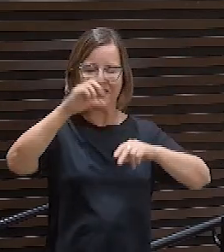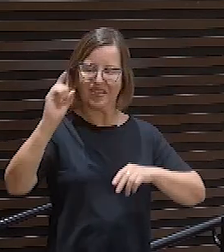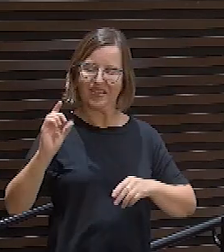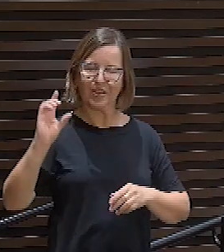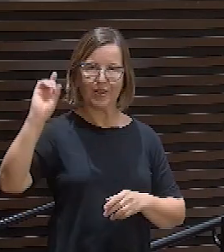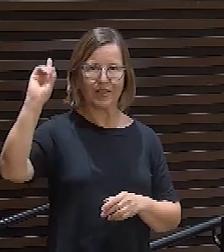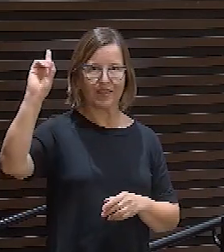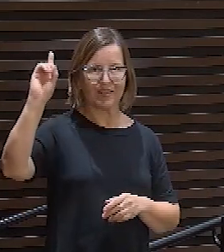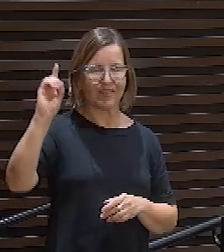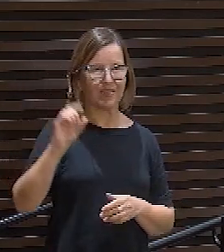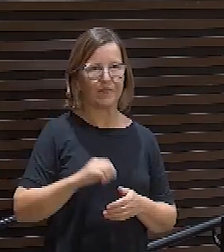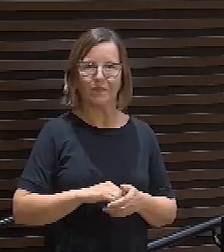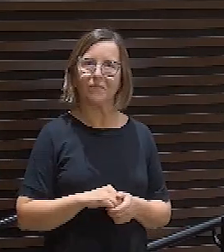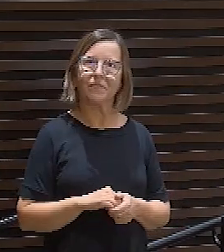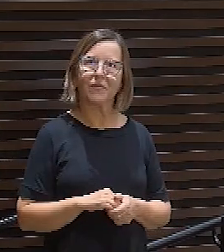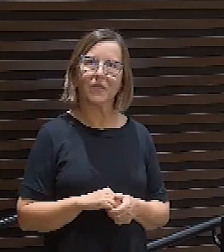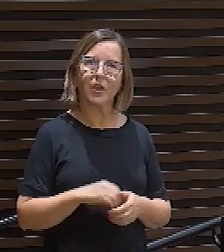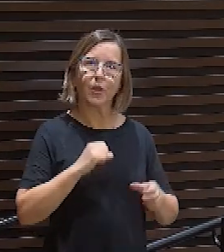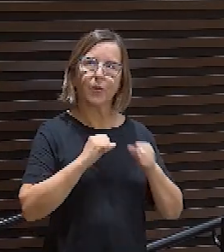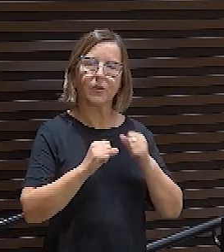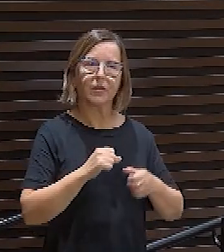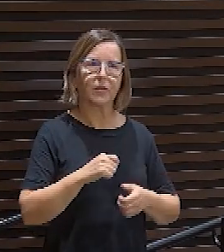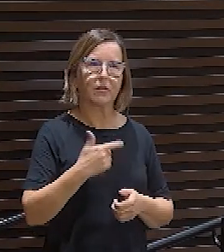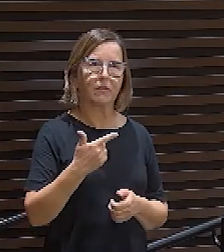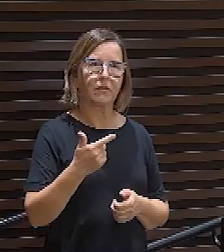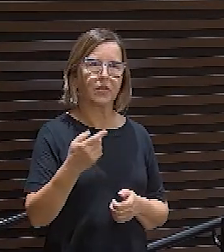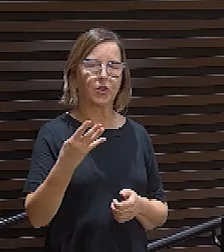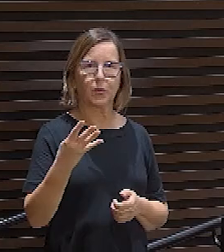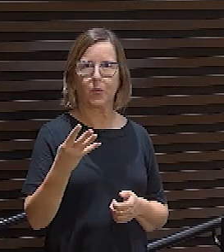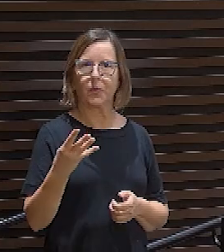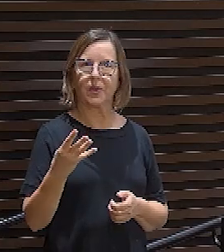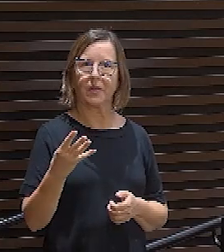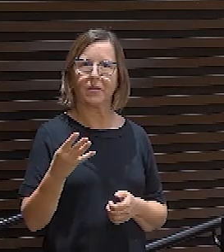Salmo 24, ele tem uma figura fortíssima.